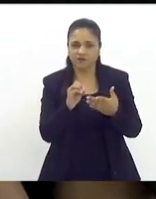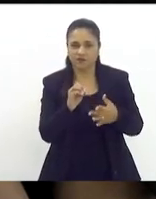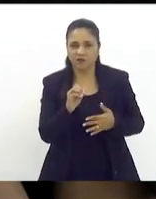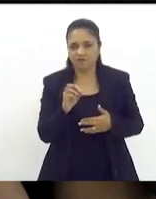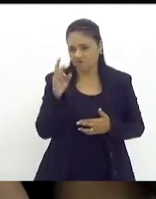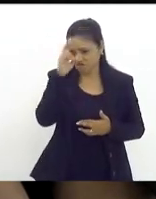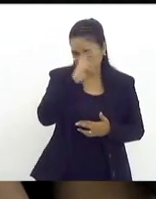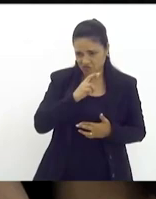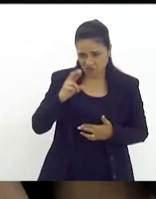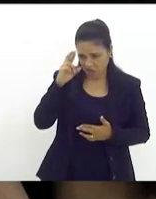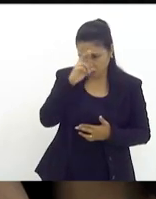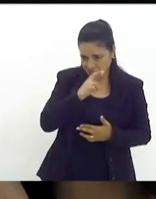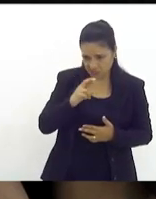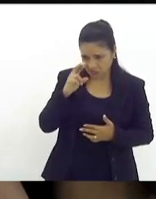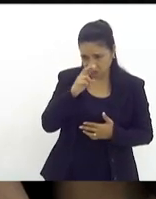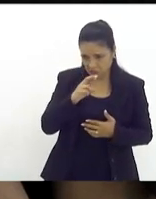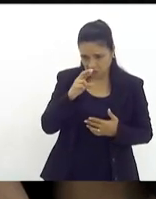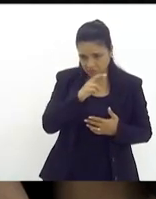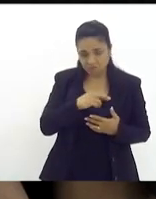Em